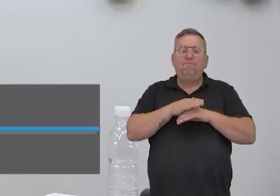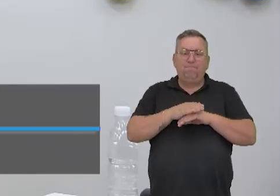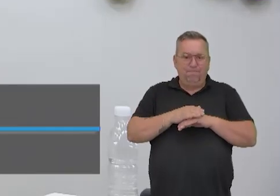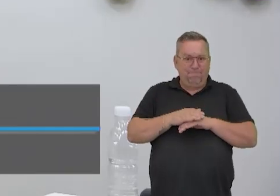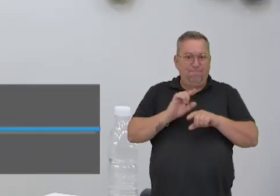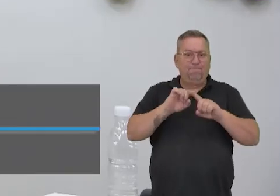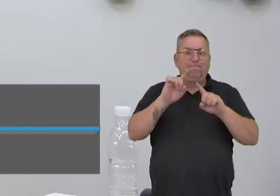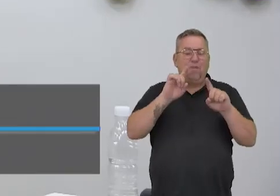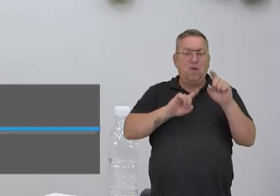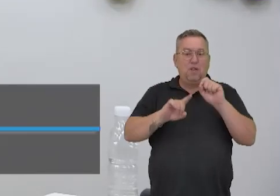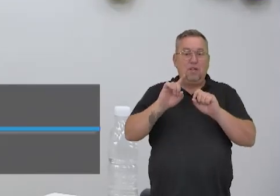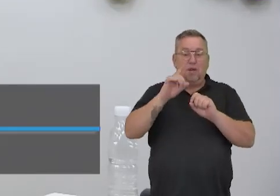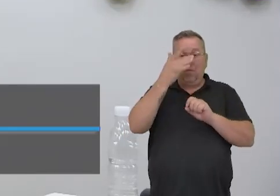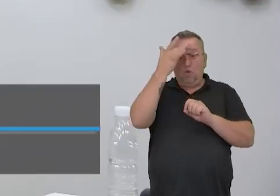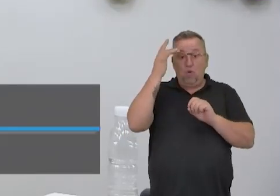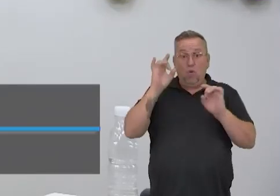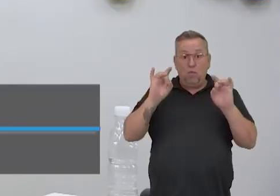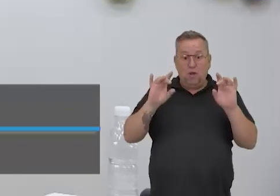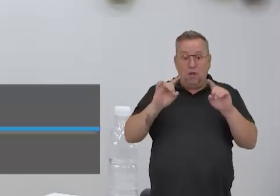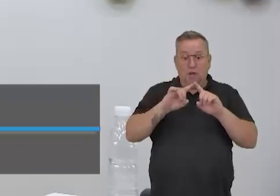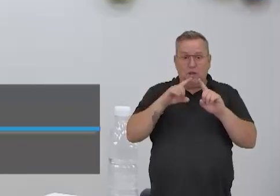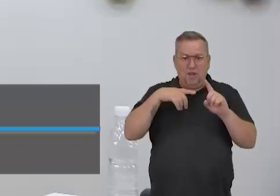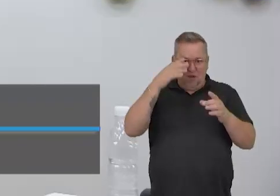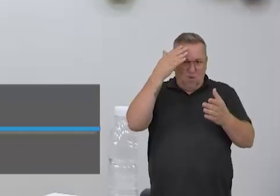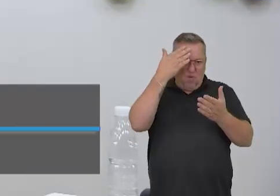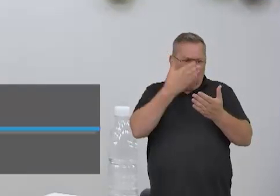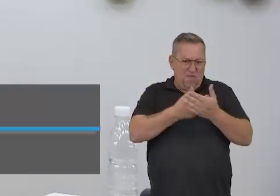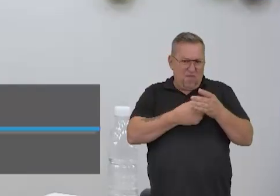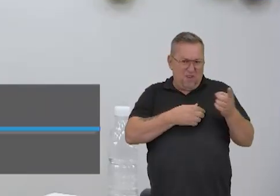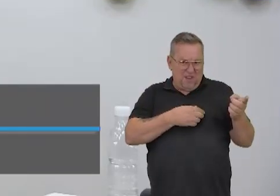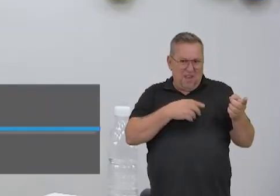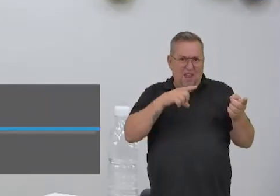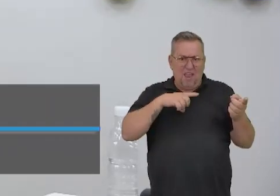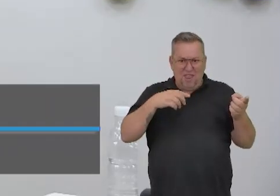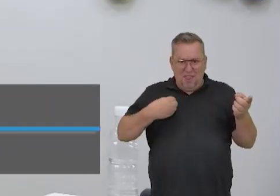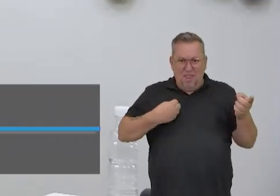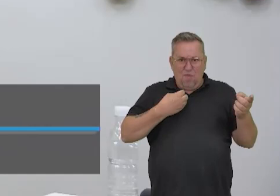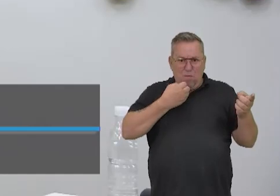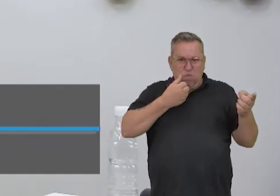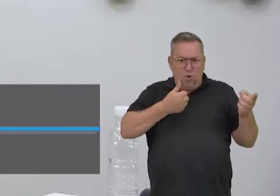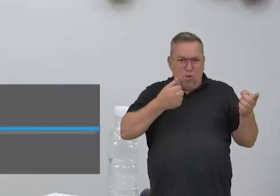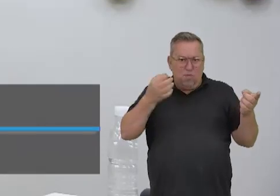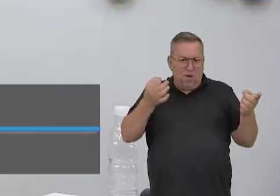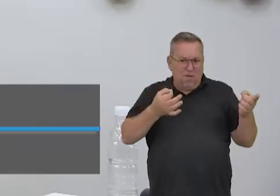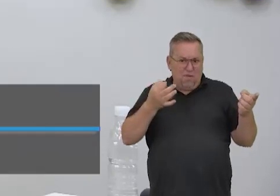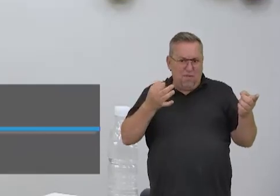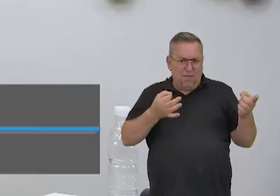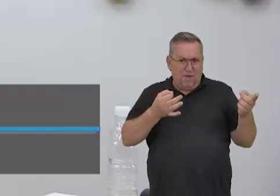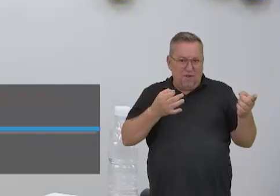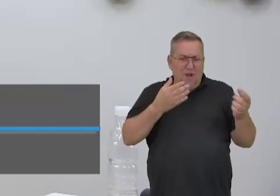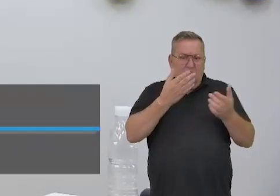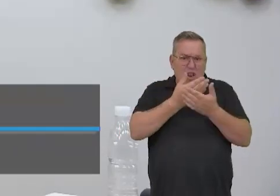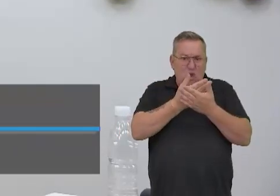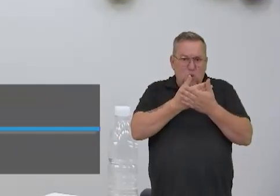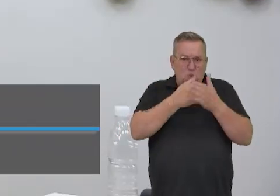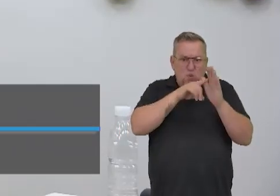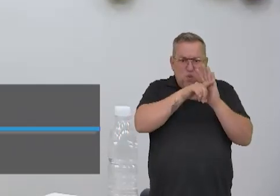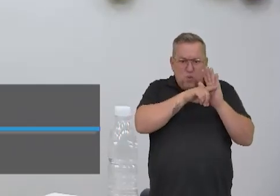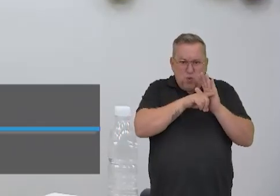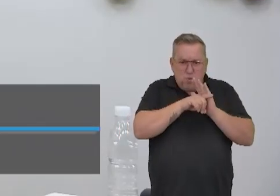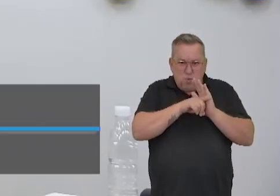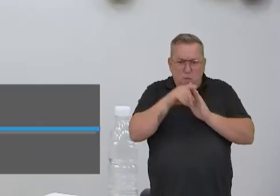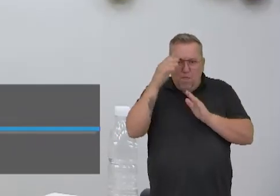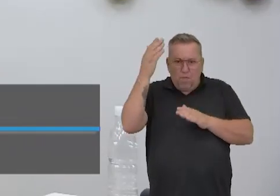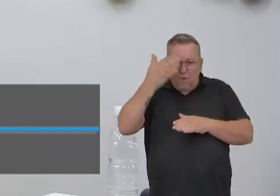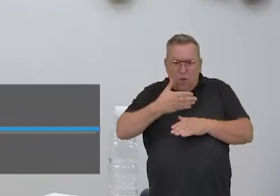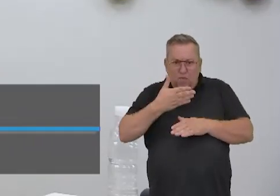ali seja um especialista no assunto, ele é de confiança, ou ela, né? Eles são de confiança. Esse estudo foi comprovado. Nós